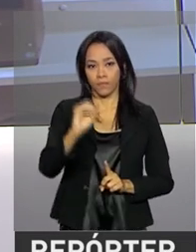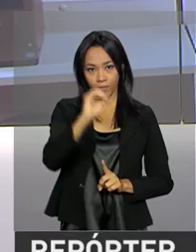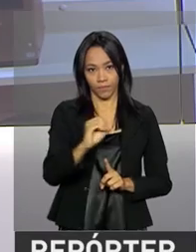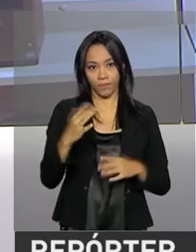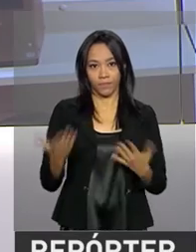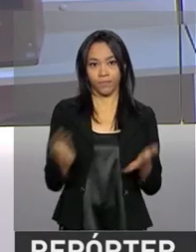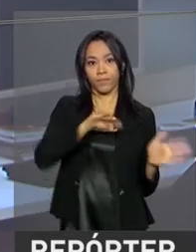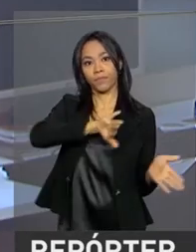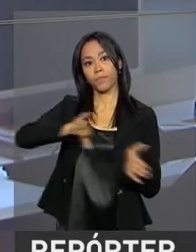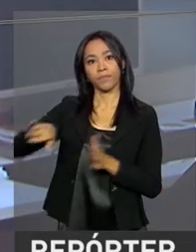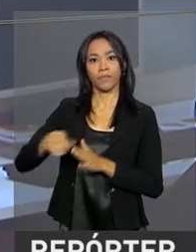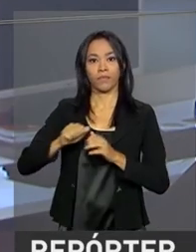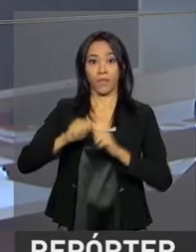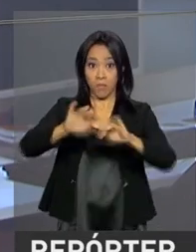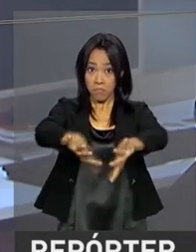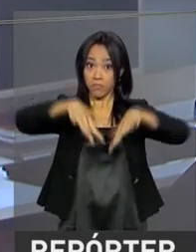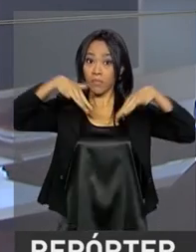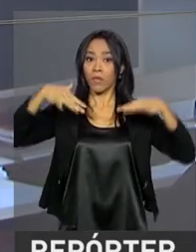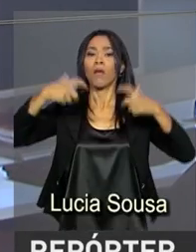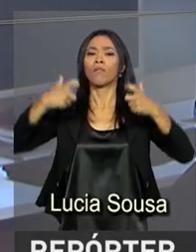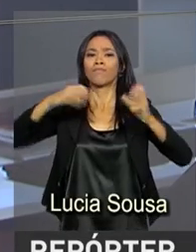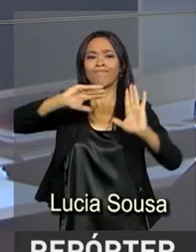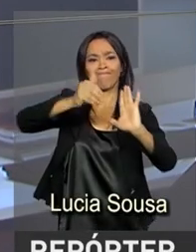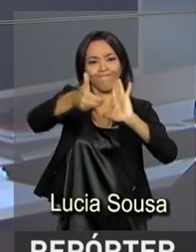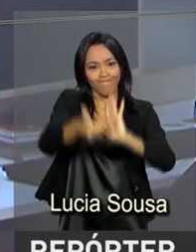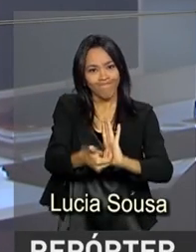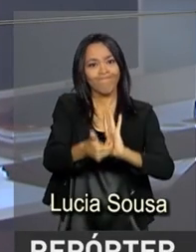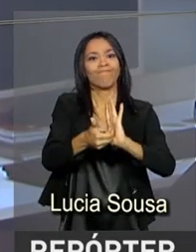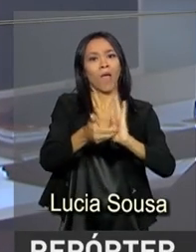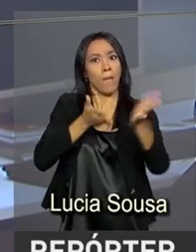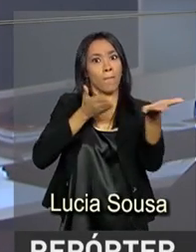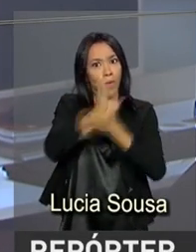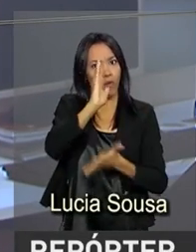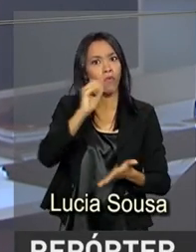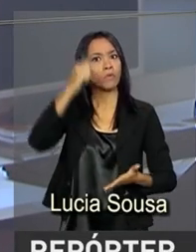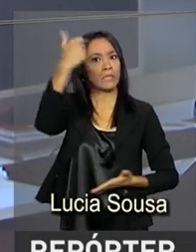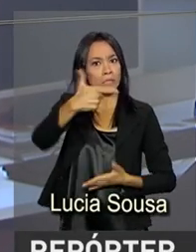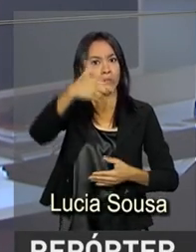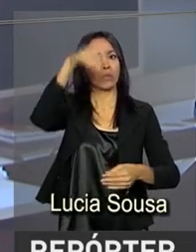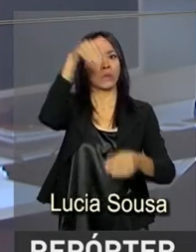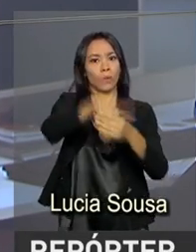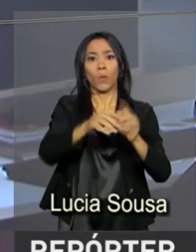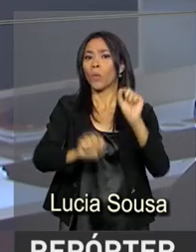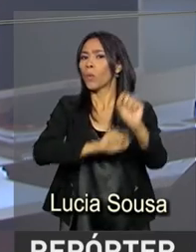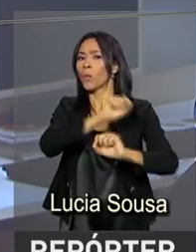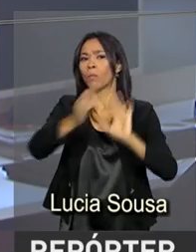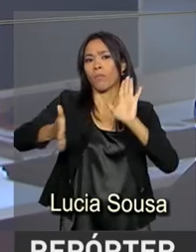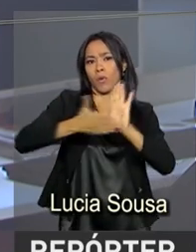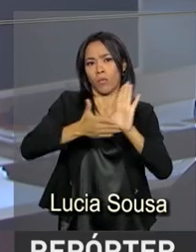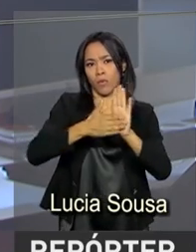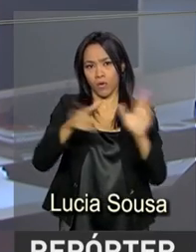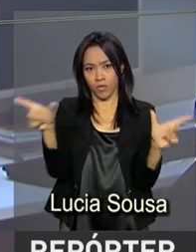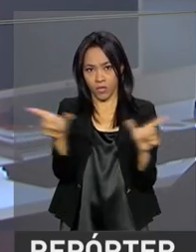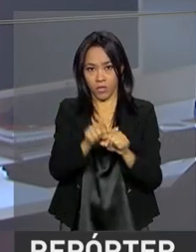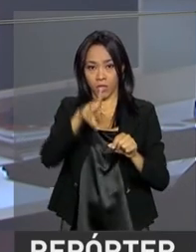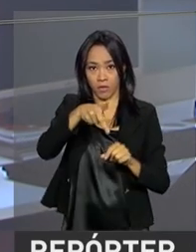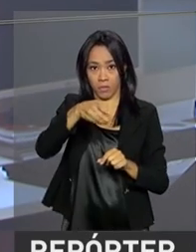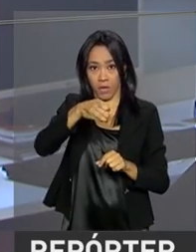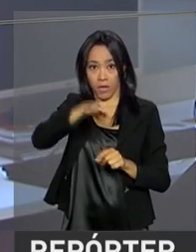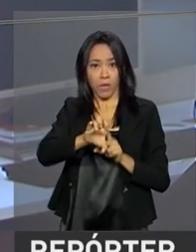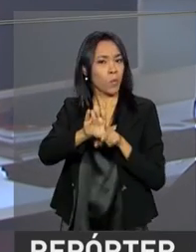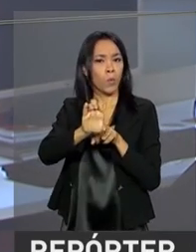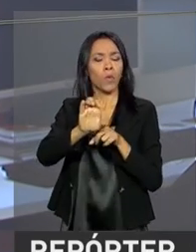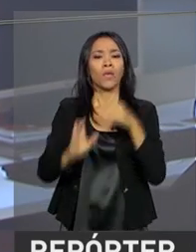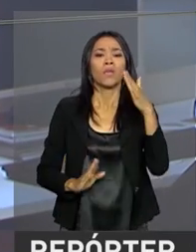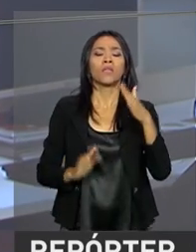de outubro. O plenário da Câmara dos Deputados aprovou em segundo turno a proposta de emenda à Constituição que